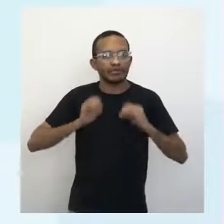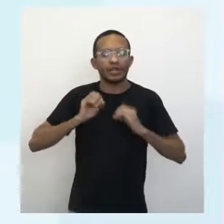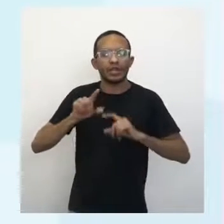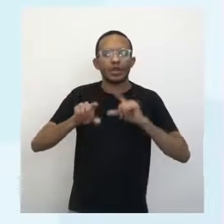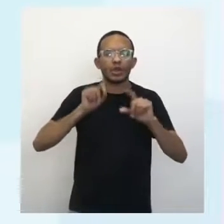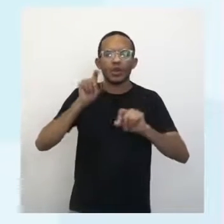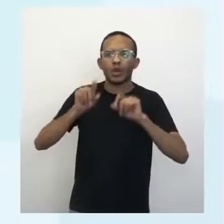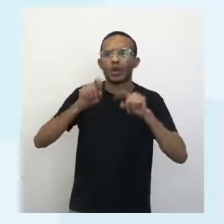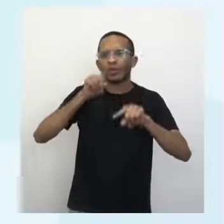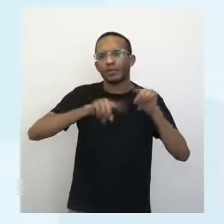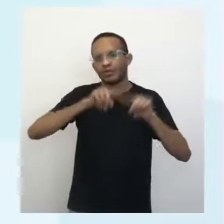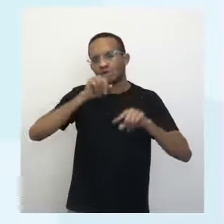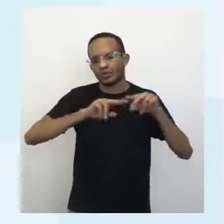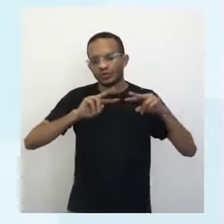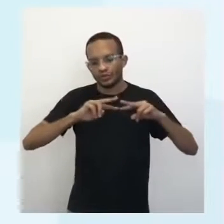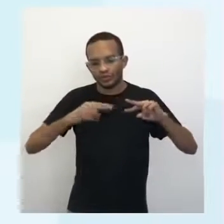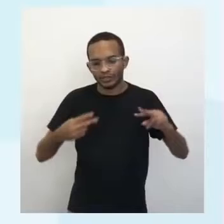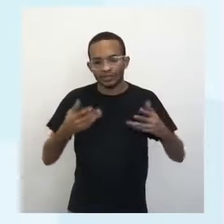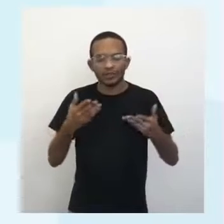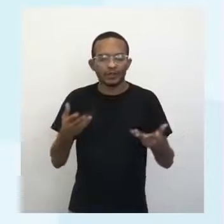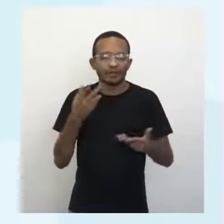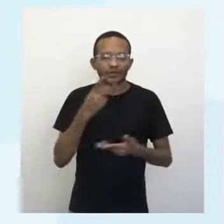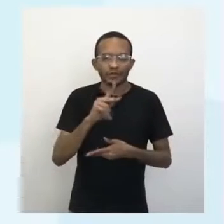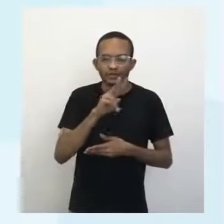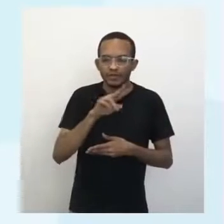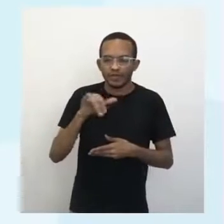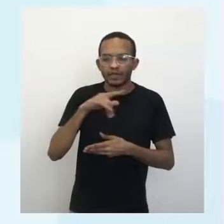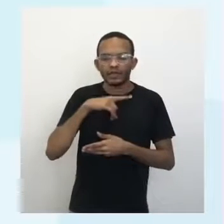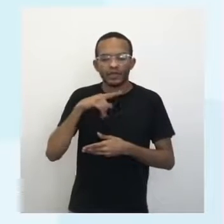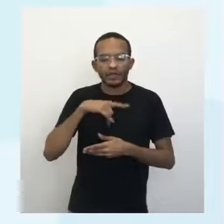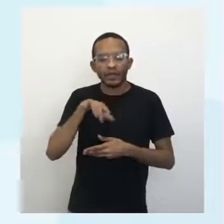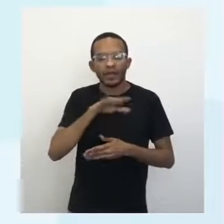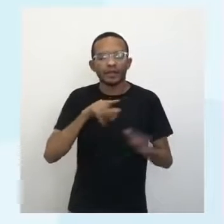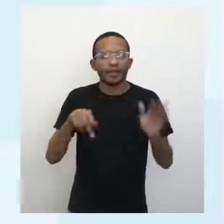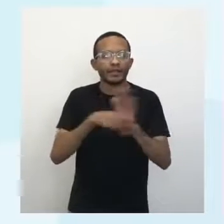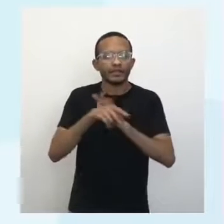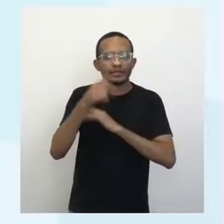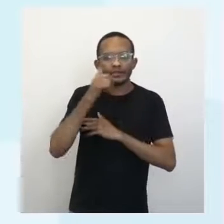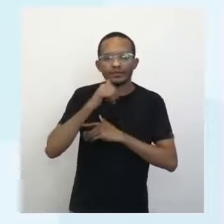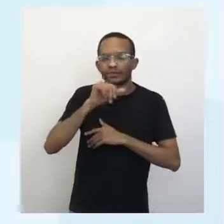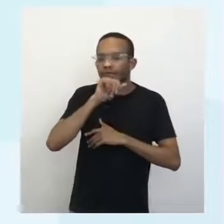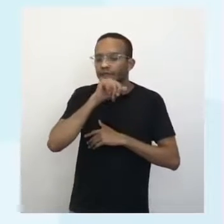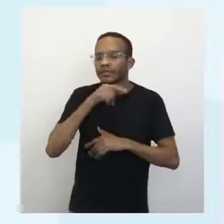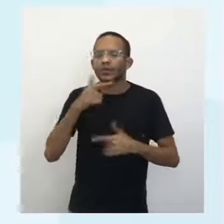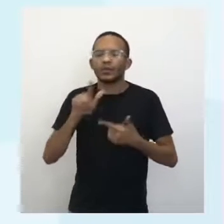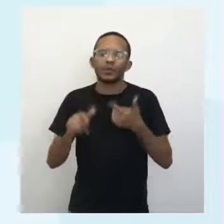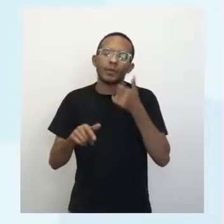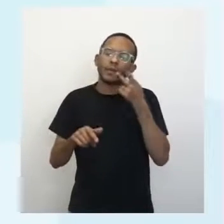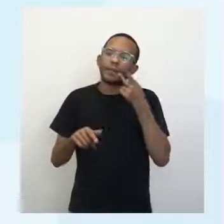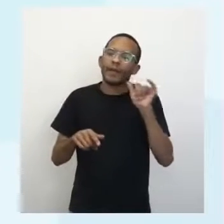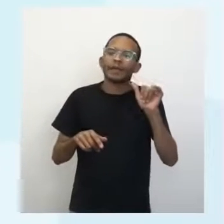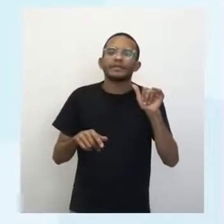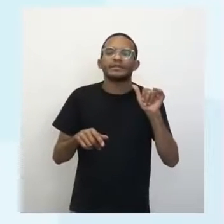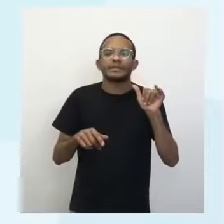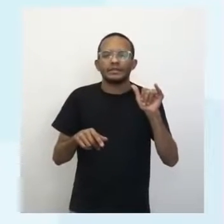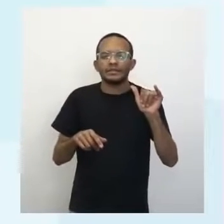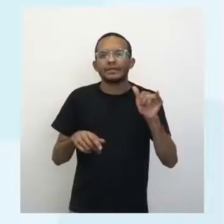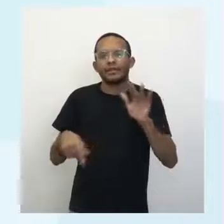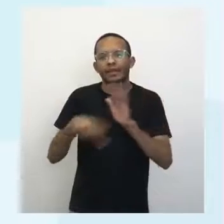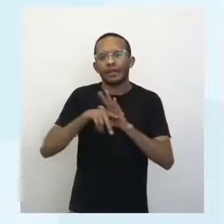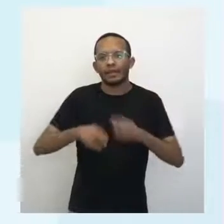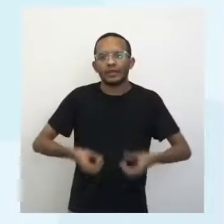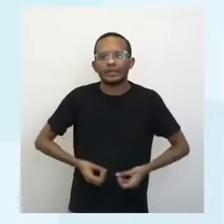de material genético. Tá? Então você vai ter uma parte ali que veio da mãe e uma parte que veio do pai. E isso que vai para os